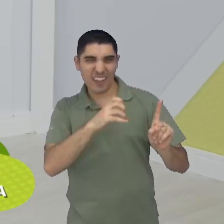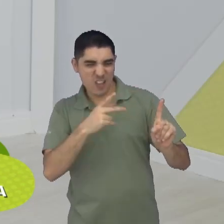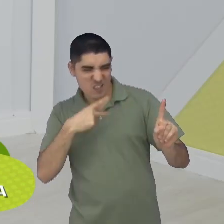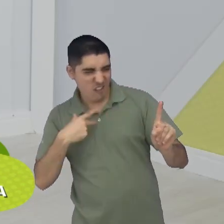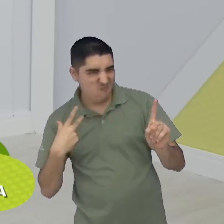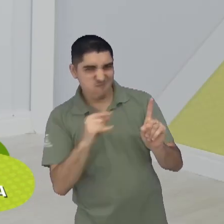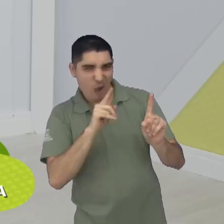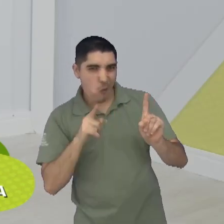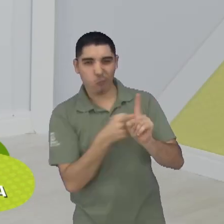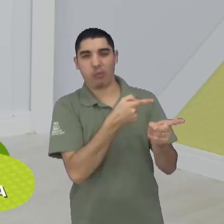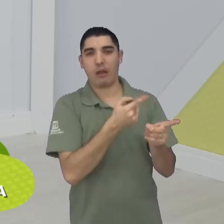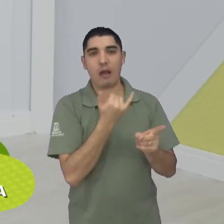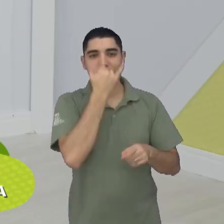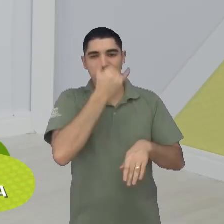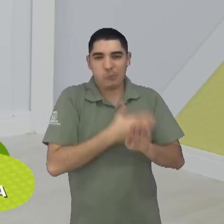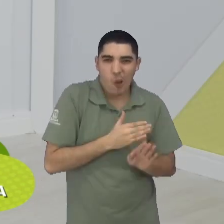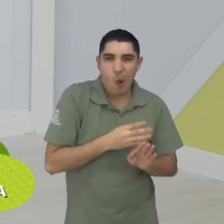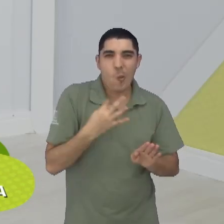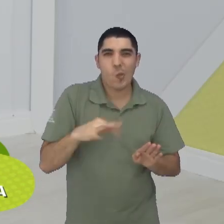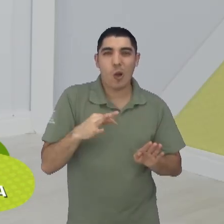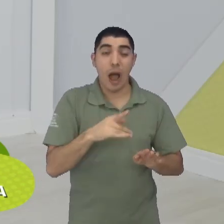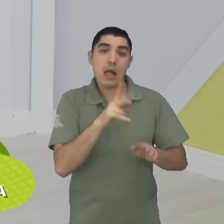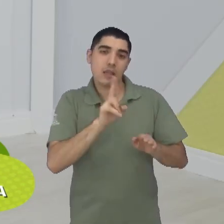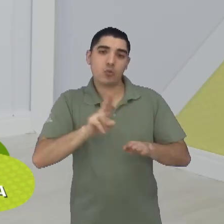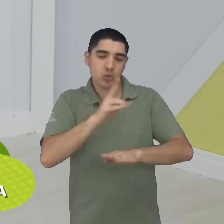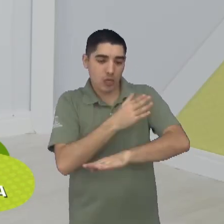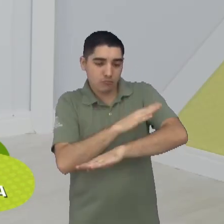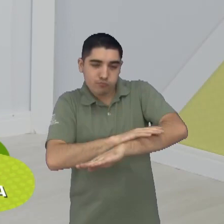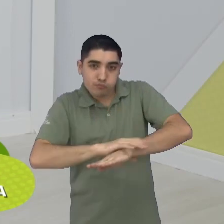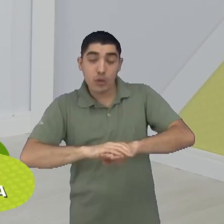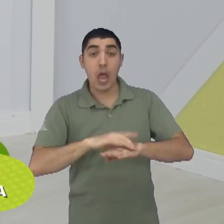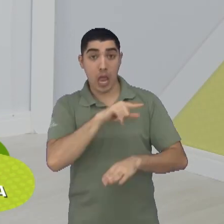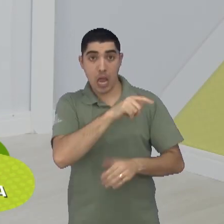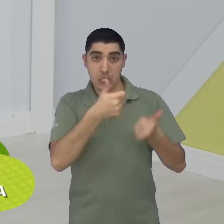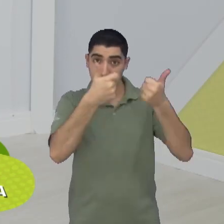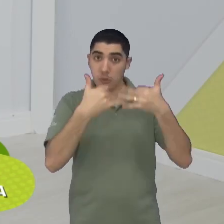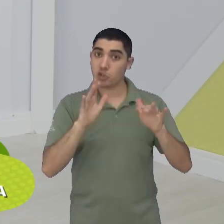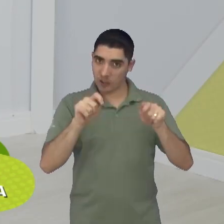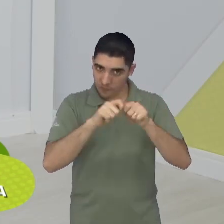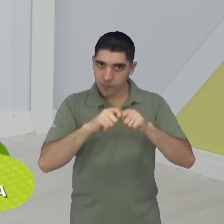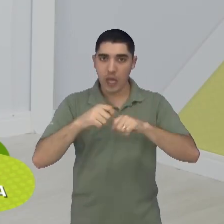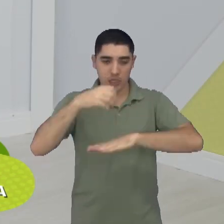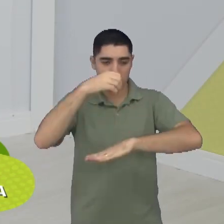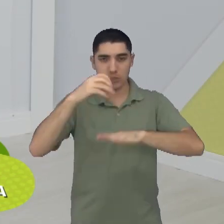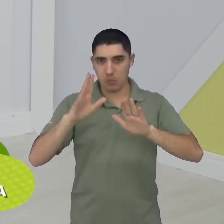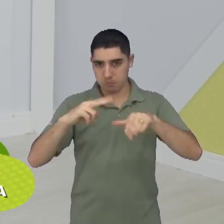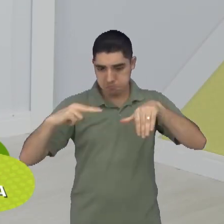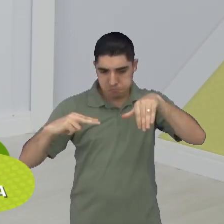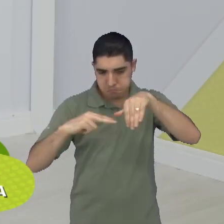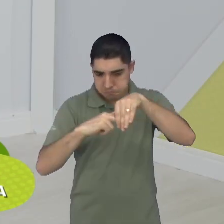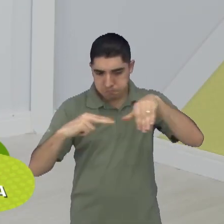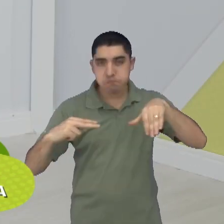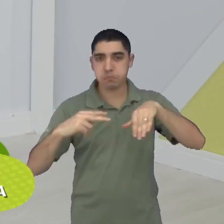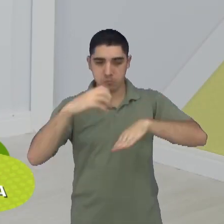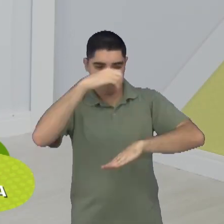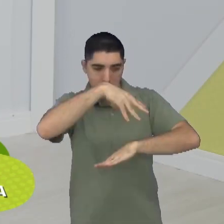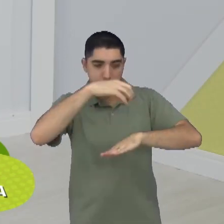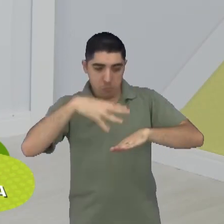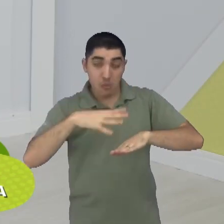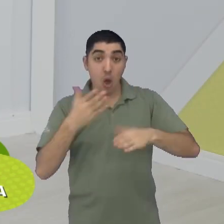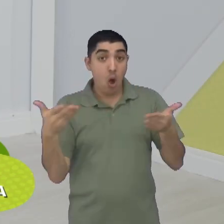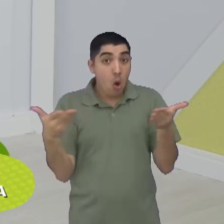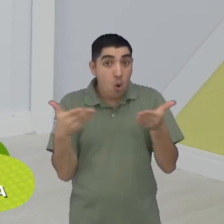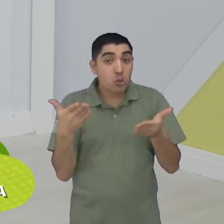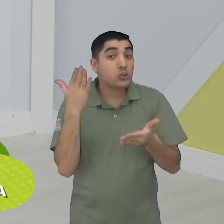botinha ortopédica, eu conversei com ele falou que fez uma ressonância magnética e vai receber o resultado da ressonância hoje